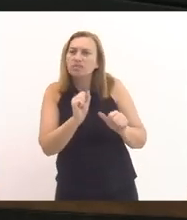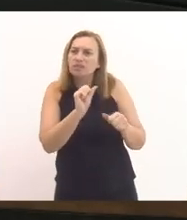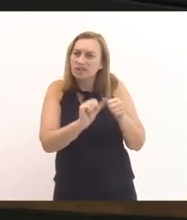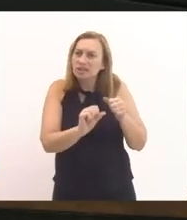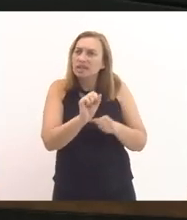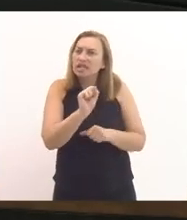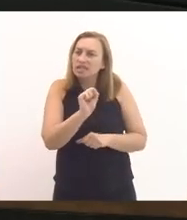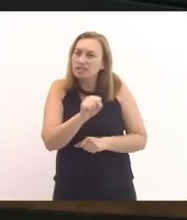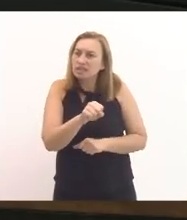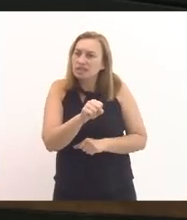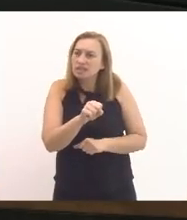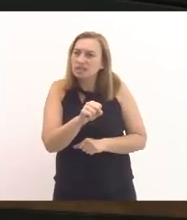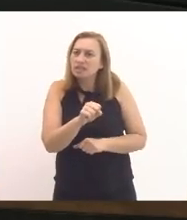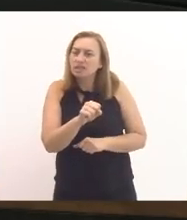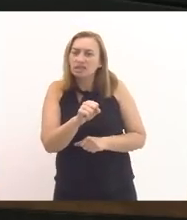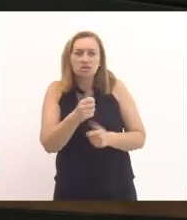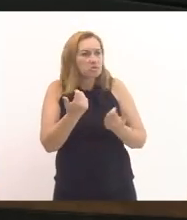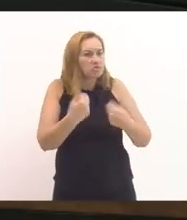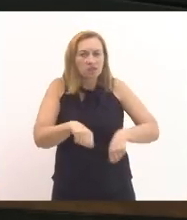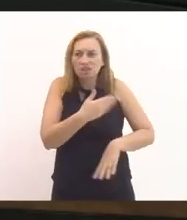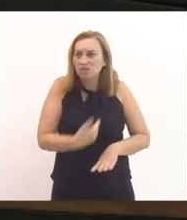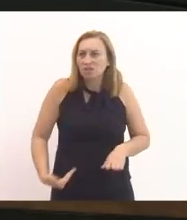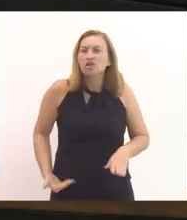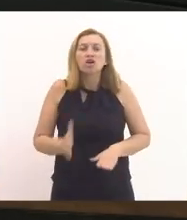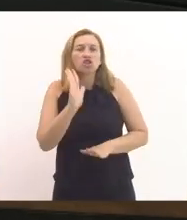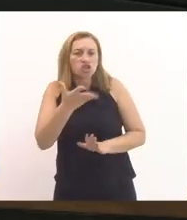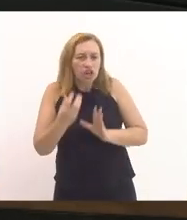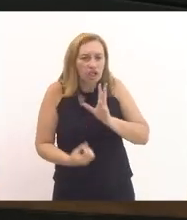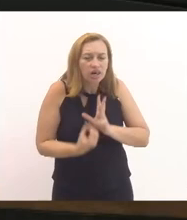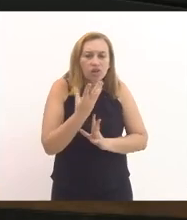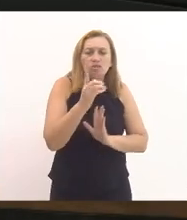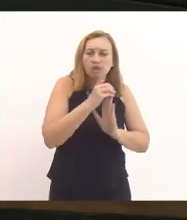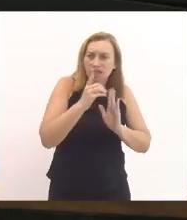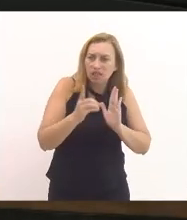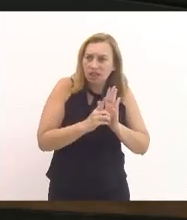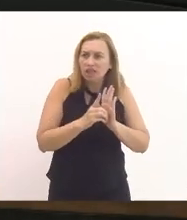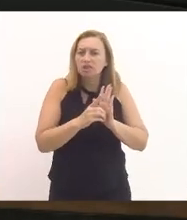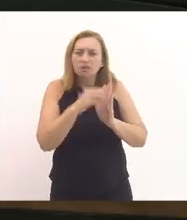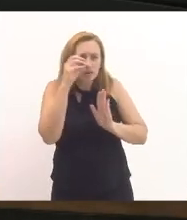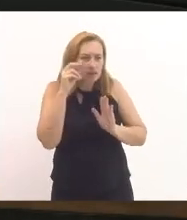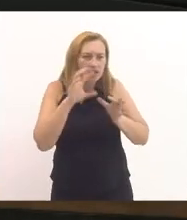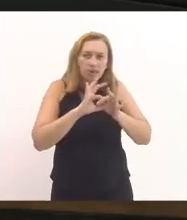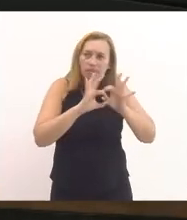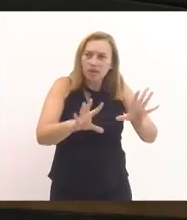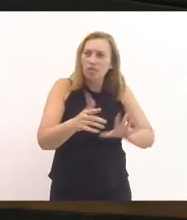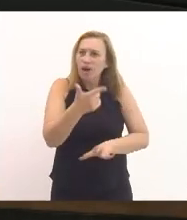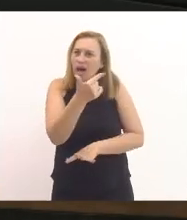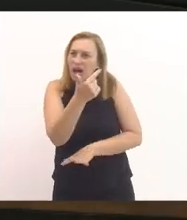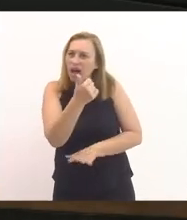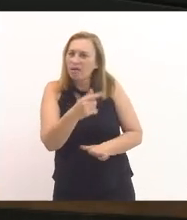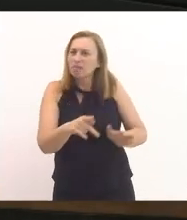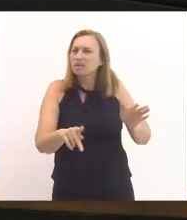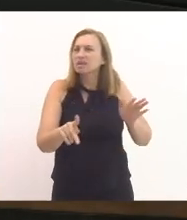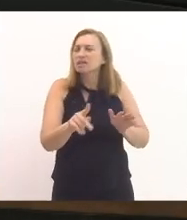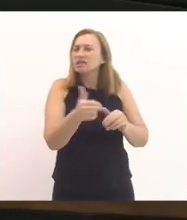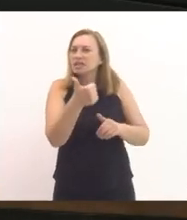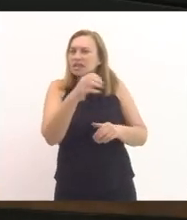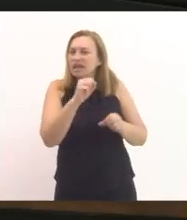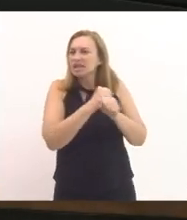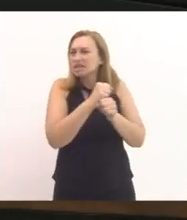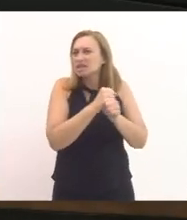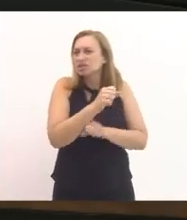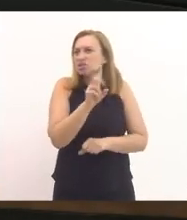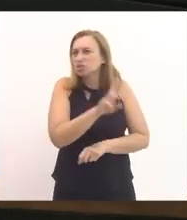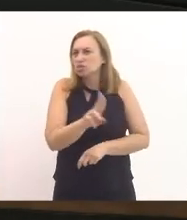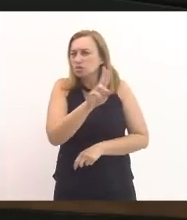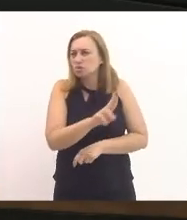isso sem o governador Governador já determinou e a arma parece tem que ter dez anos de uso não